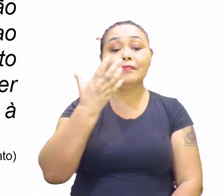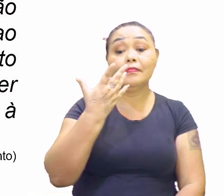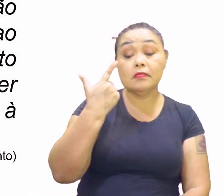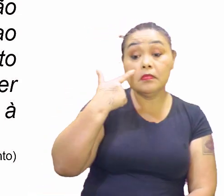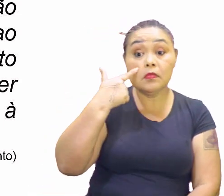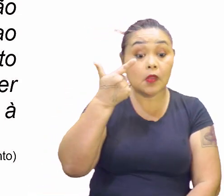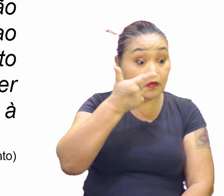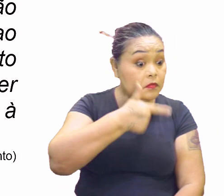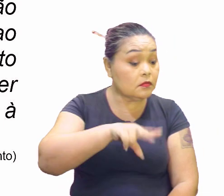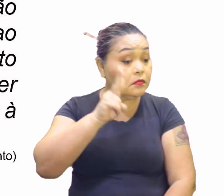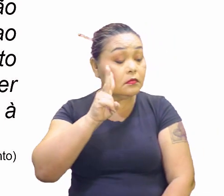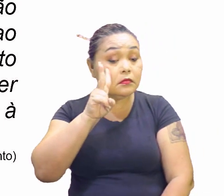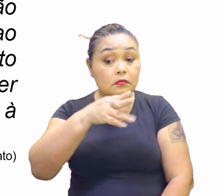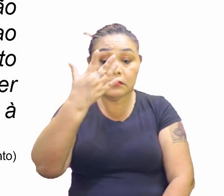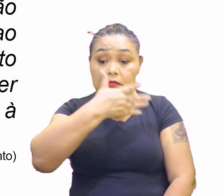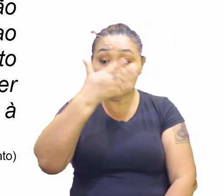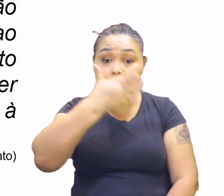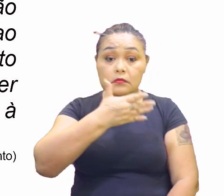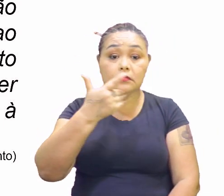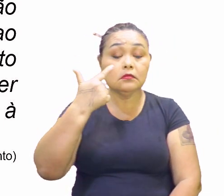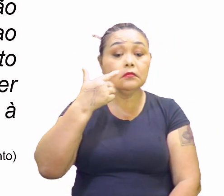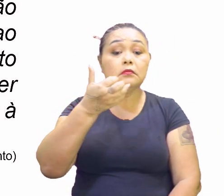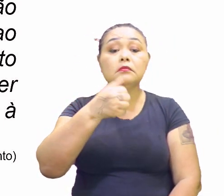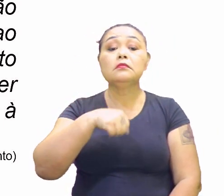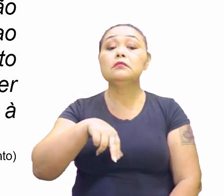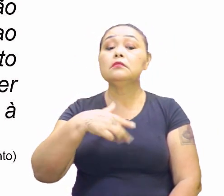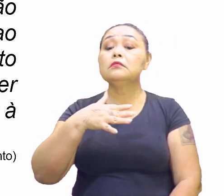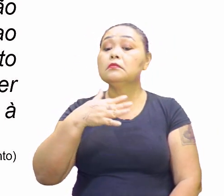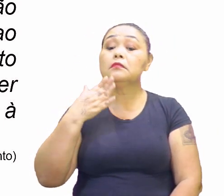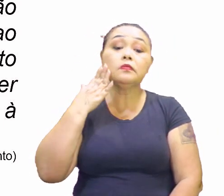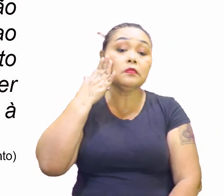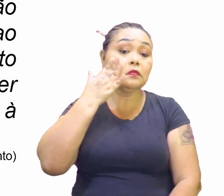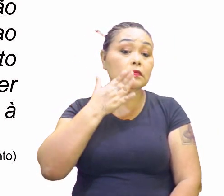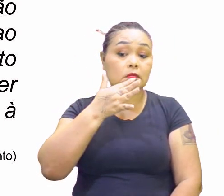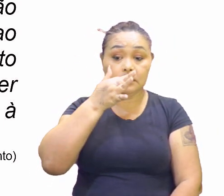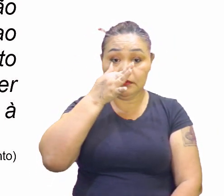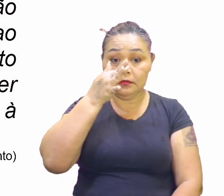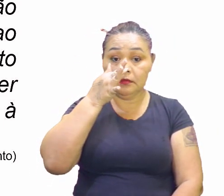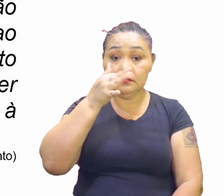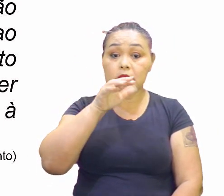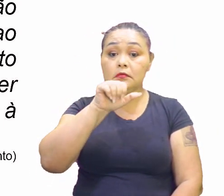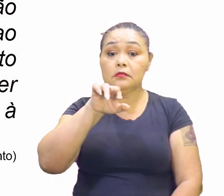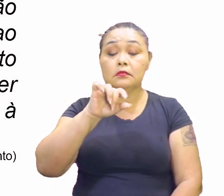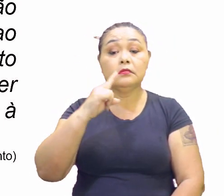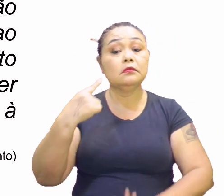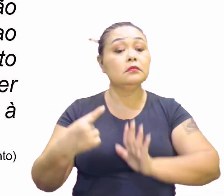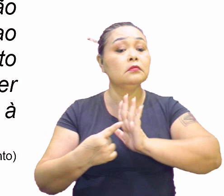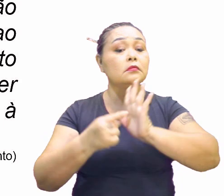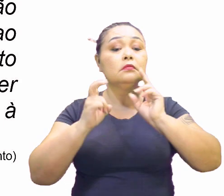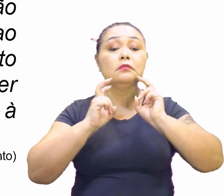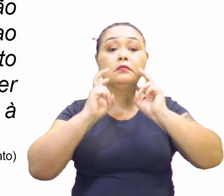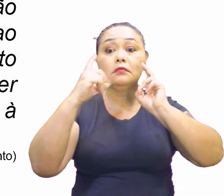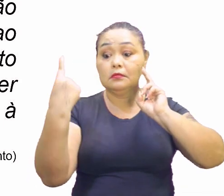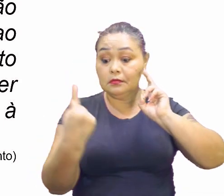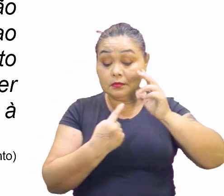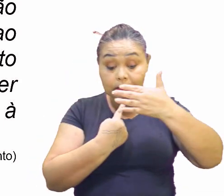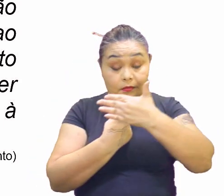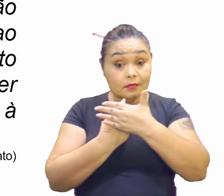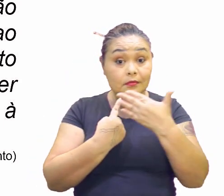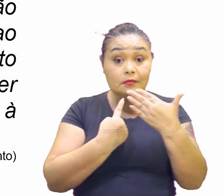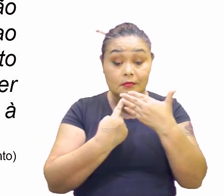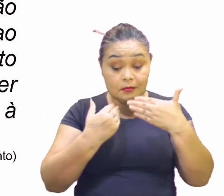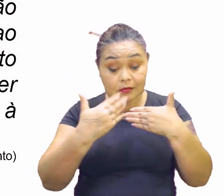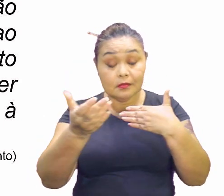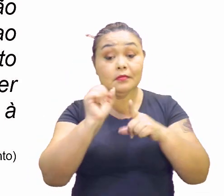música invisível de Rosa de Saron mostra o grito de um indivíduo que se achava invisível